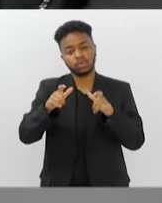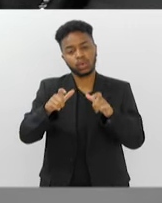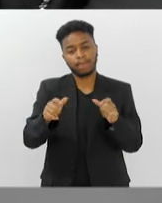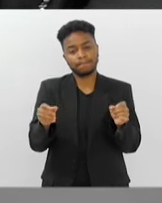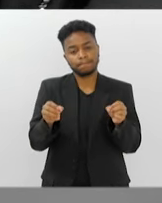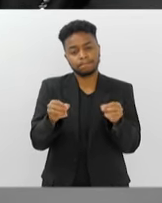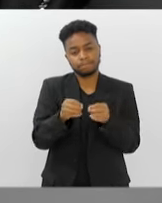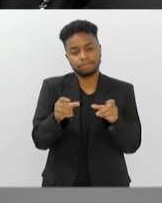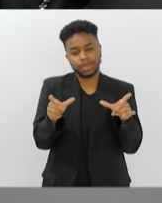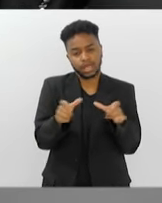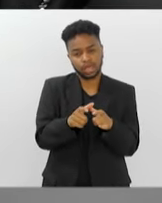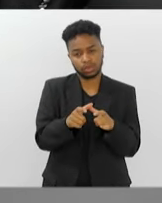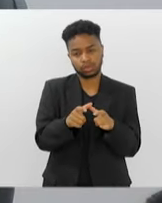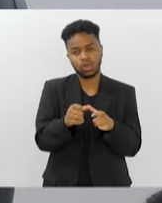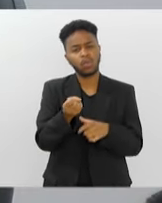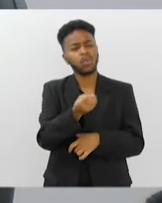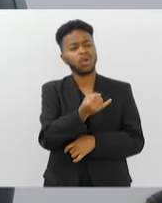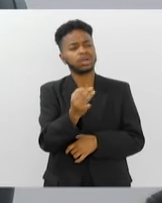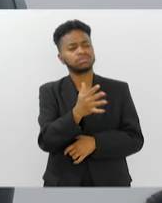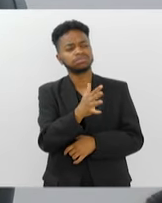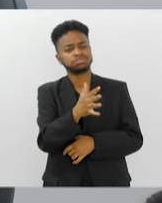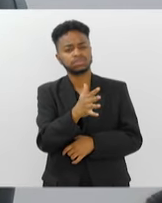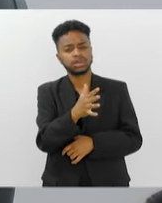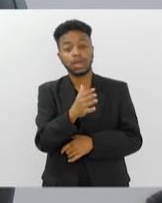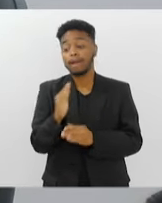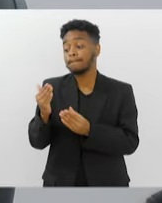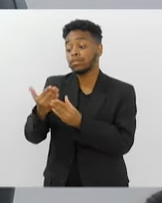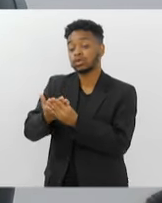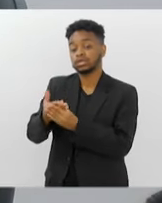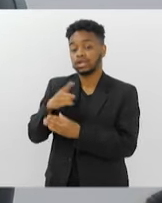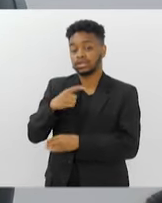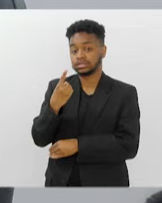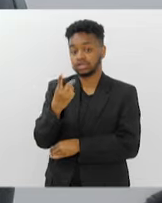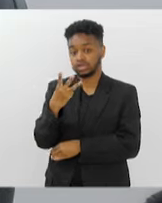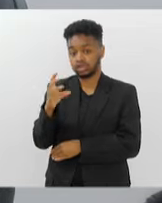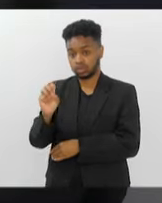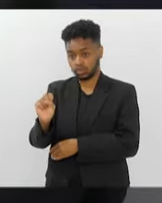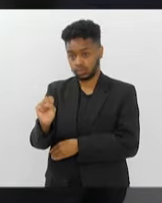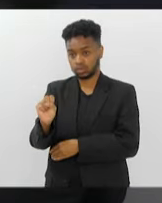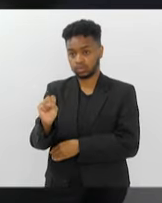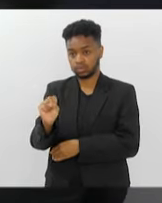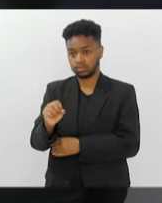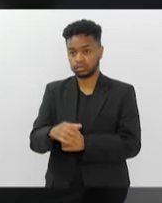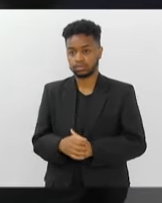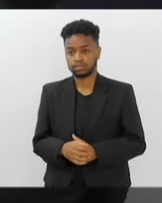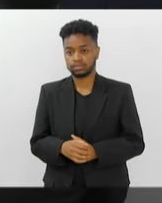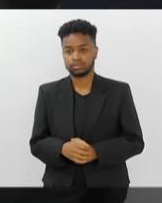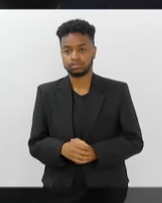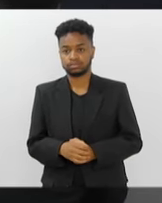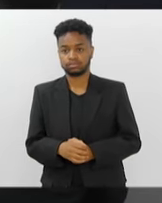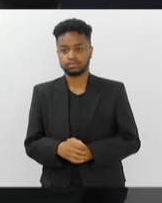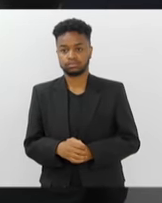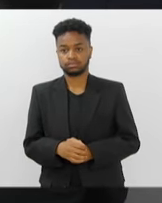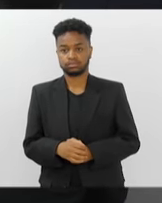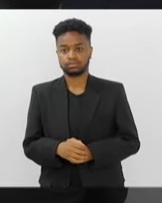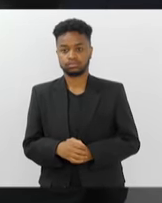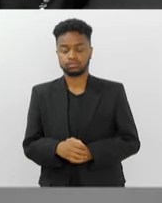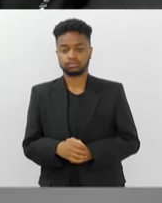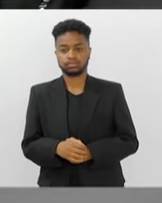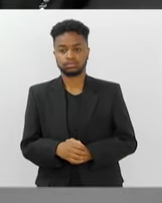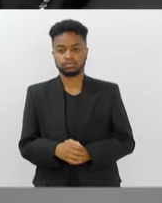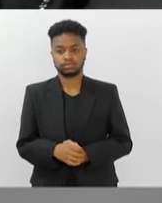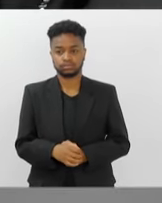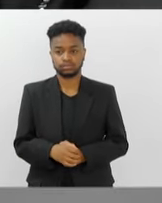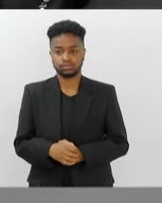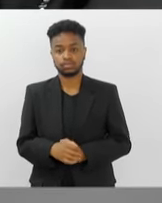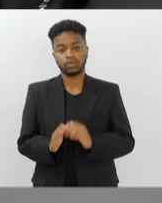quantas estruturas Coronel mais ou menos falando número de processo 138 138 e isso época da